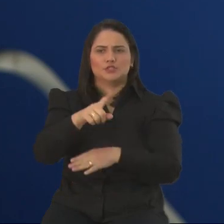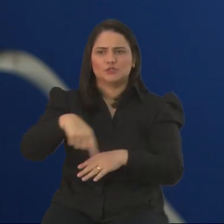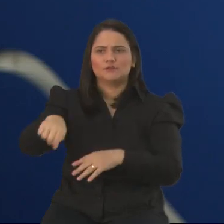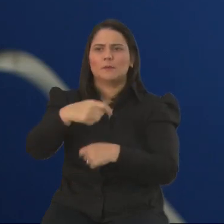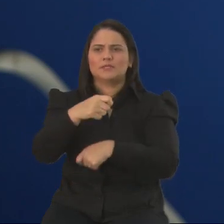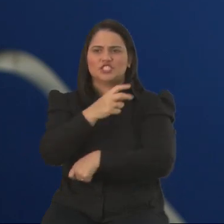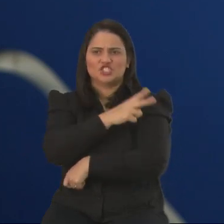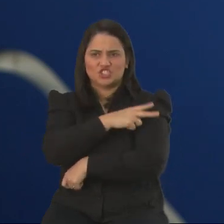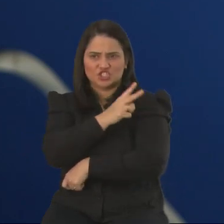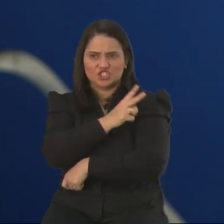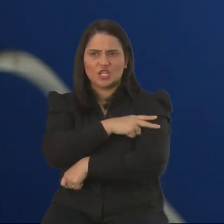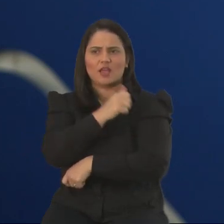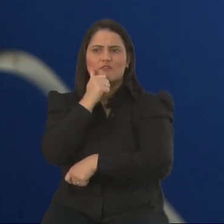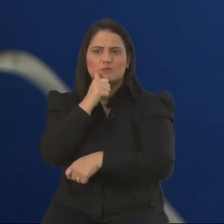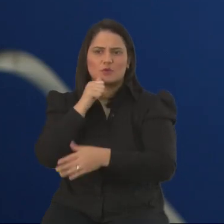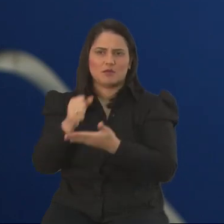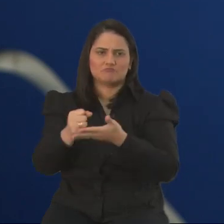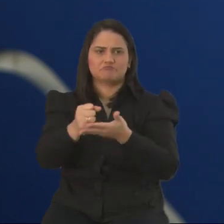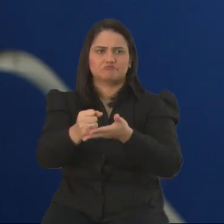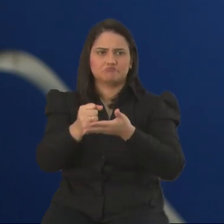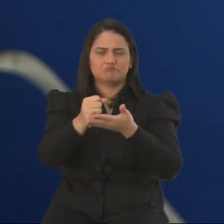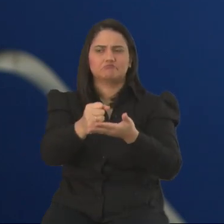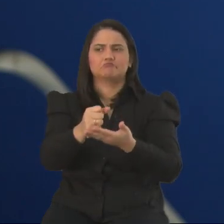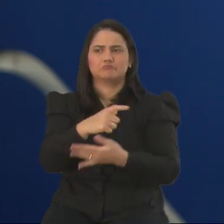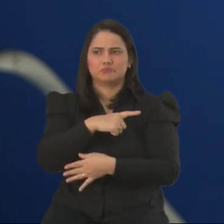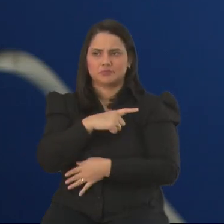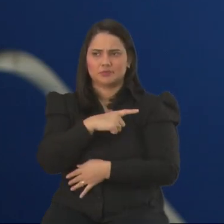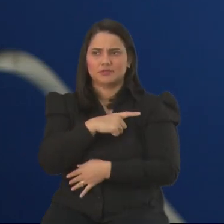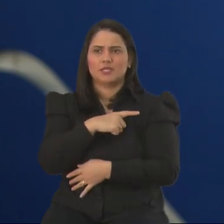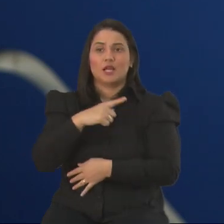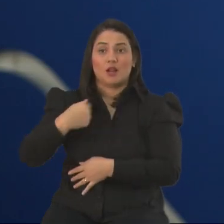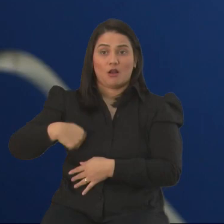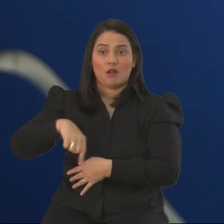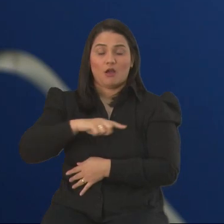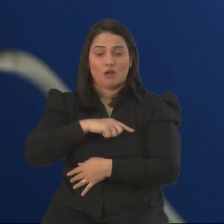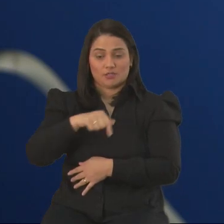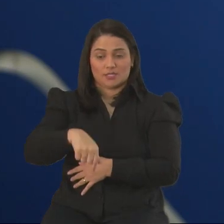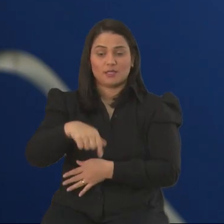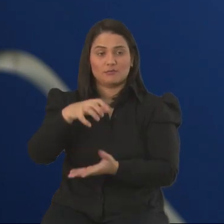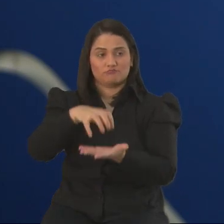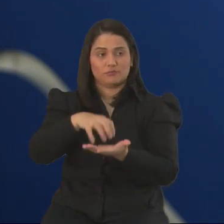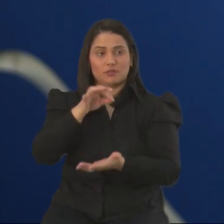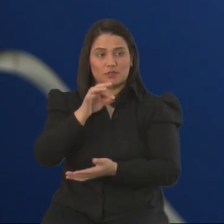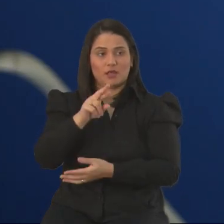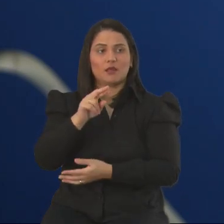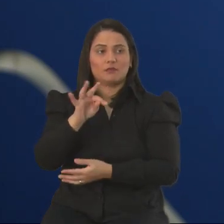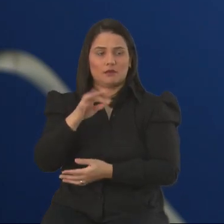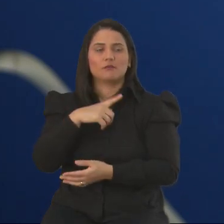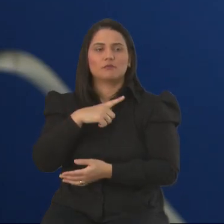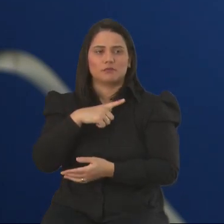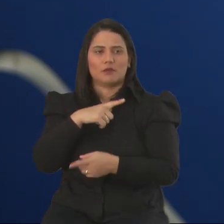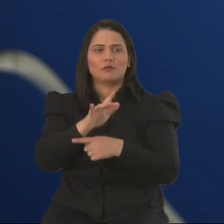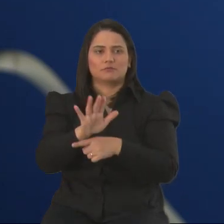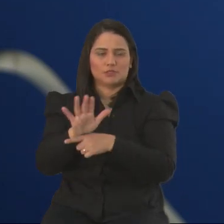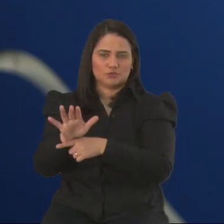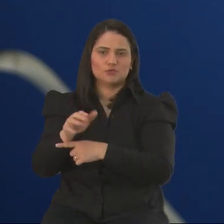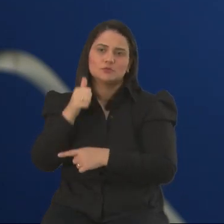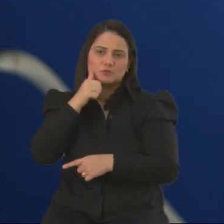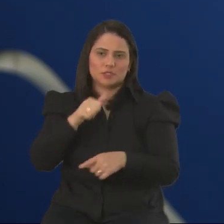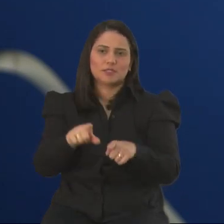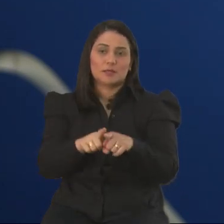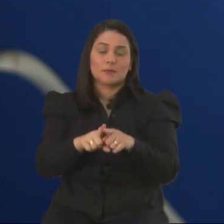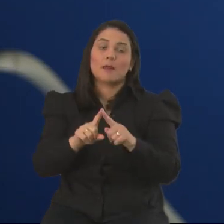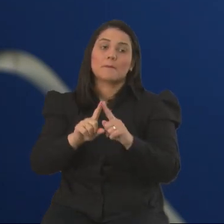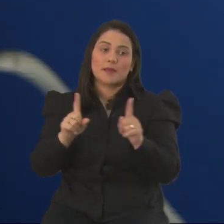chefia, assessoramento. Nosso tribunal, como já disse, tem investido, mas sabemos que também temos muito